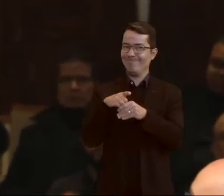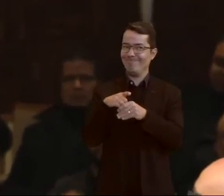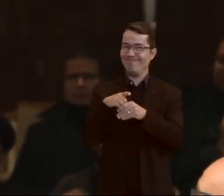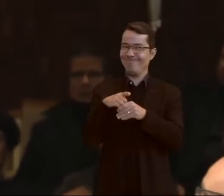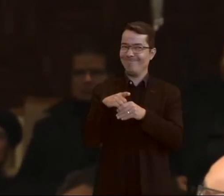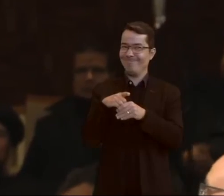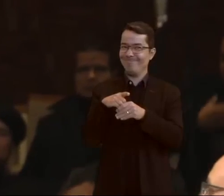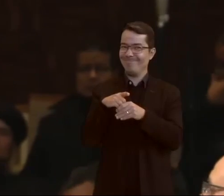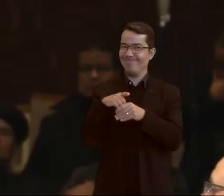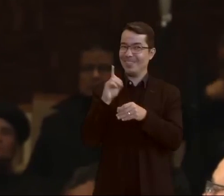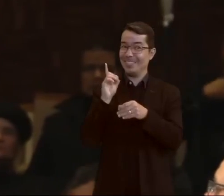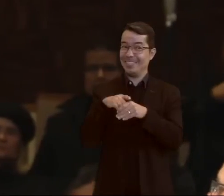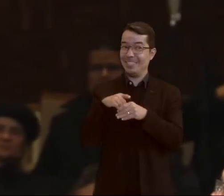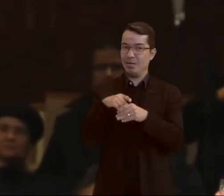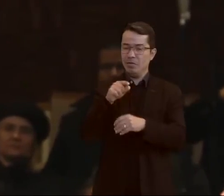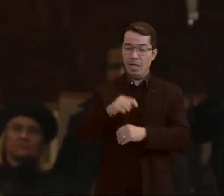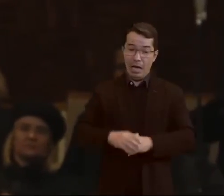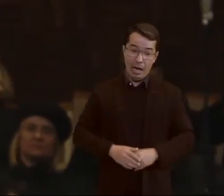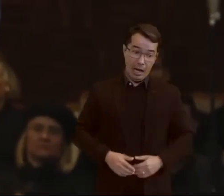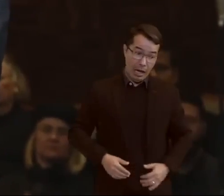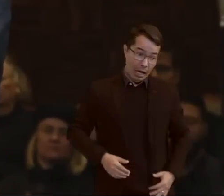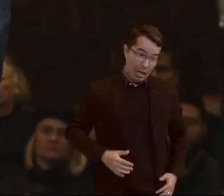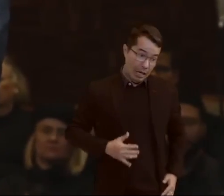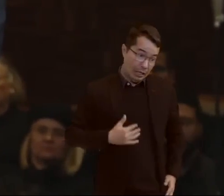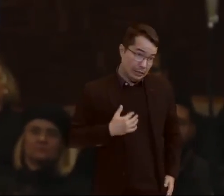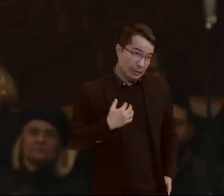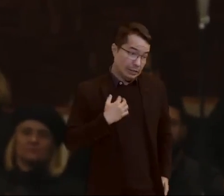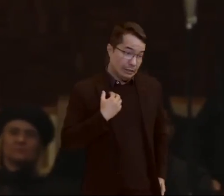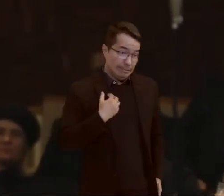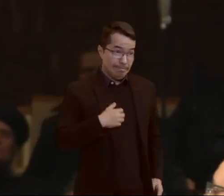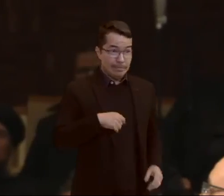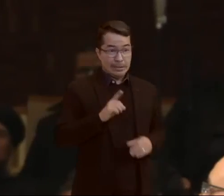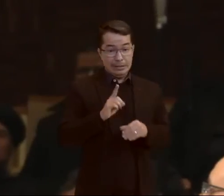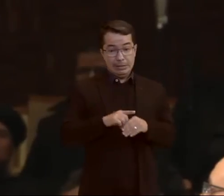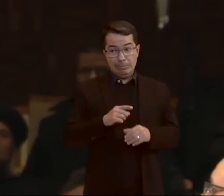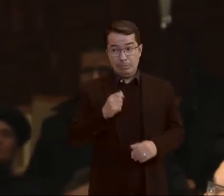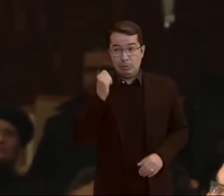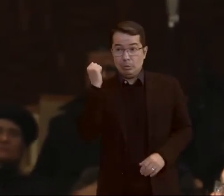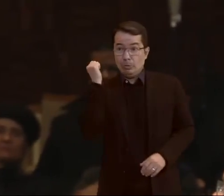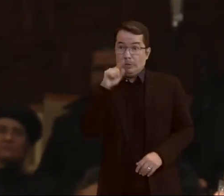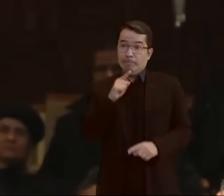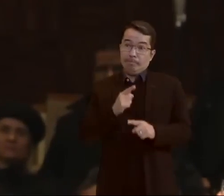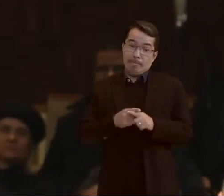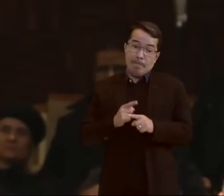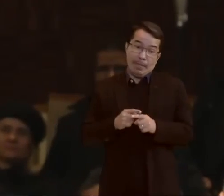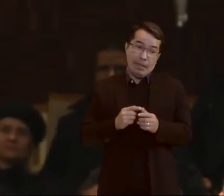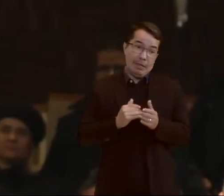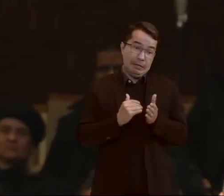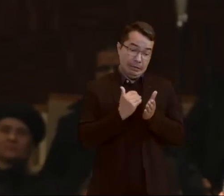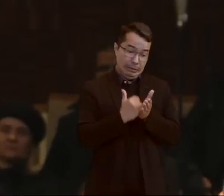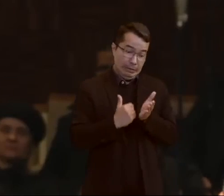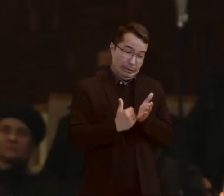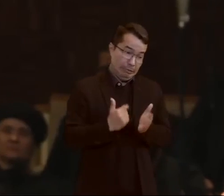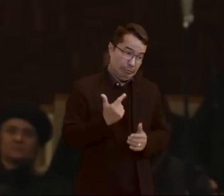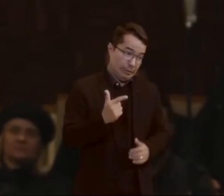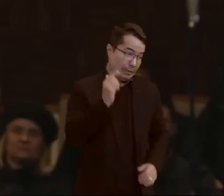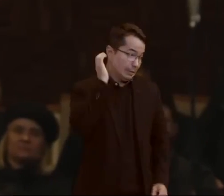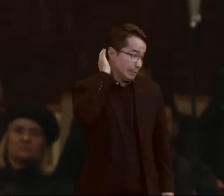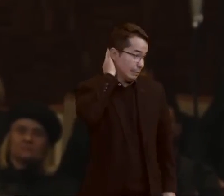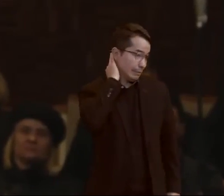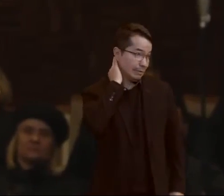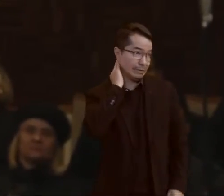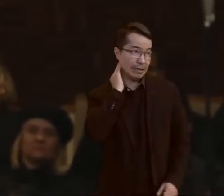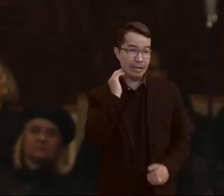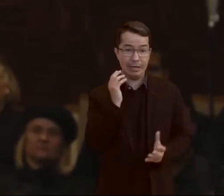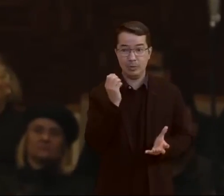dízimo não dá, porque não sobra. Aí você não entendeu nada, porque o Senhor não quer a sobra, Ele não quer a esmola, Ele